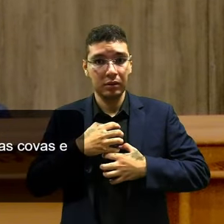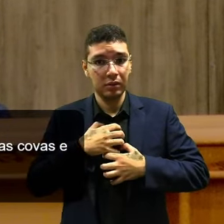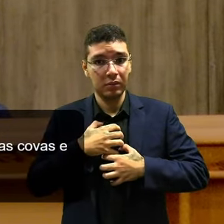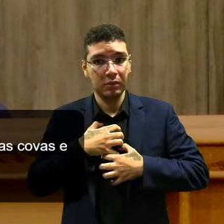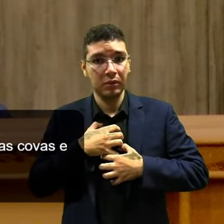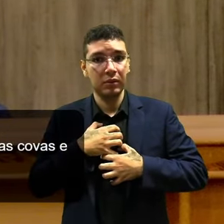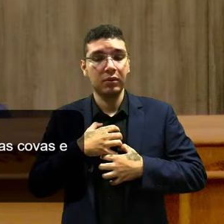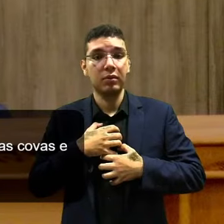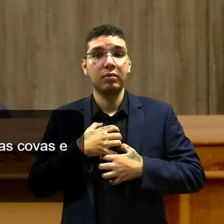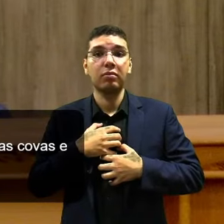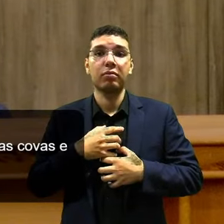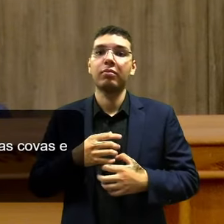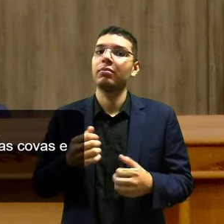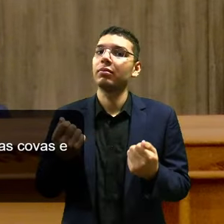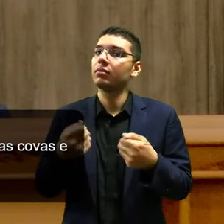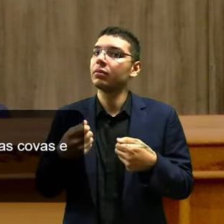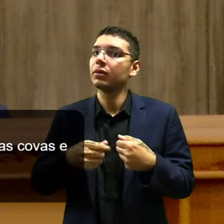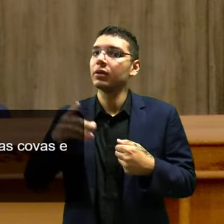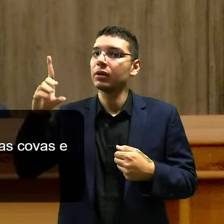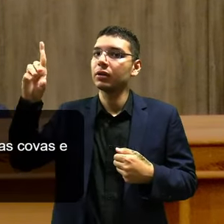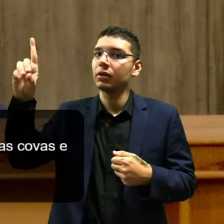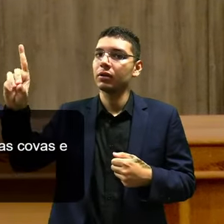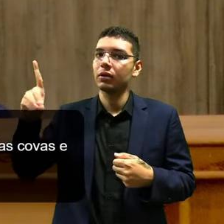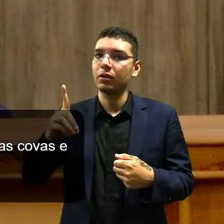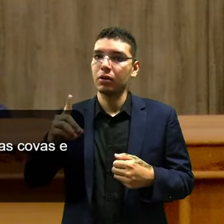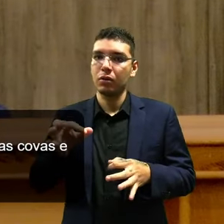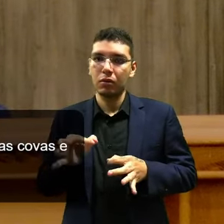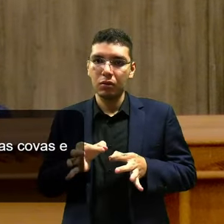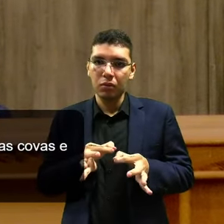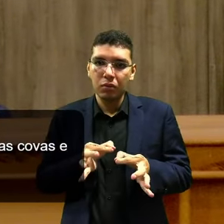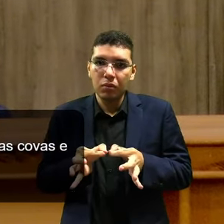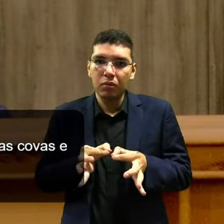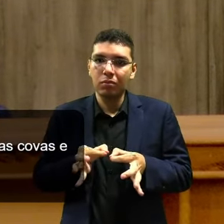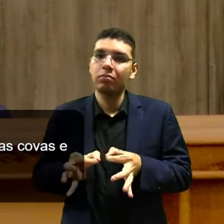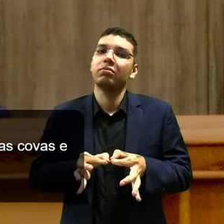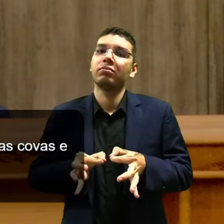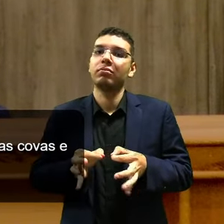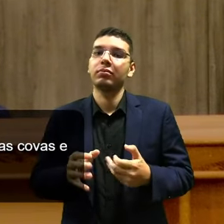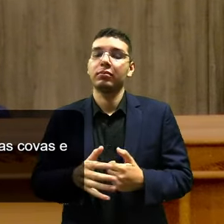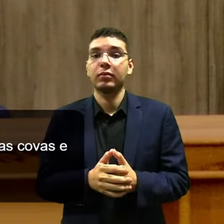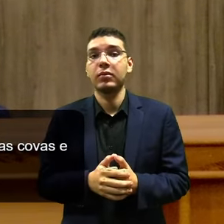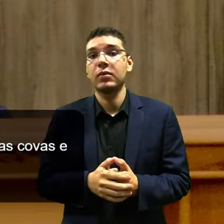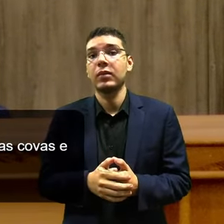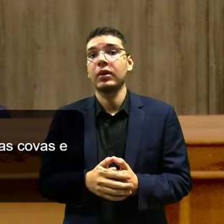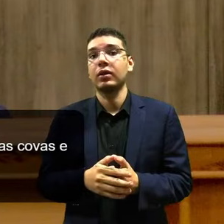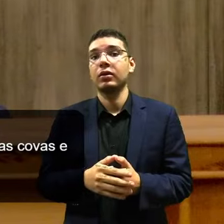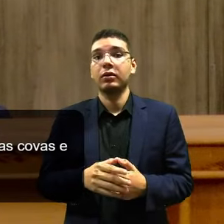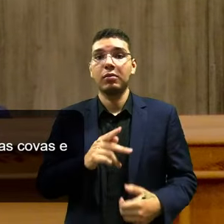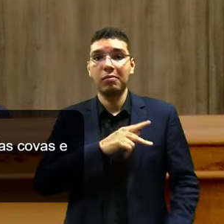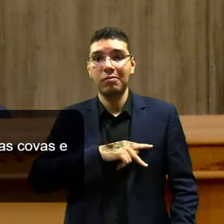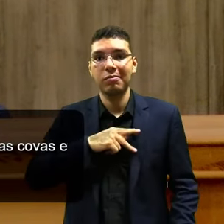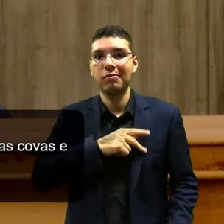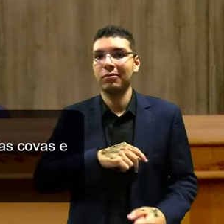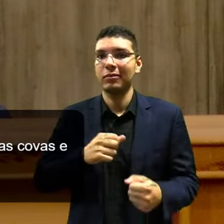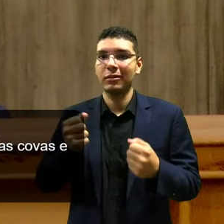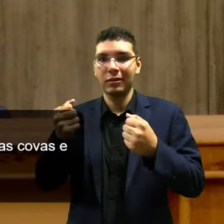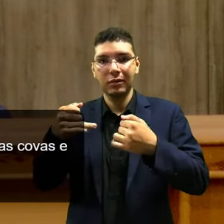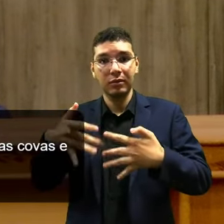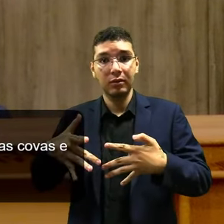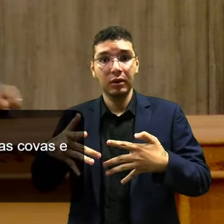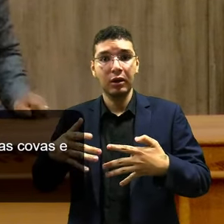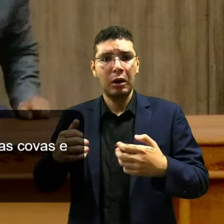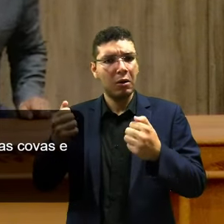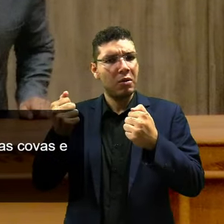trabalhado por Cristo quando Paulo disse Filipenses 4:13 posso todas as naquele quê ele